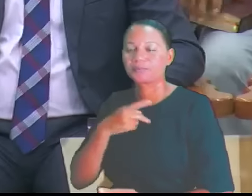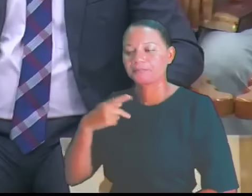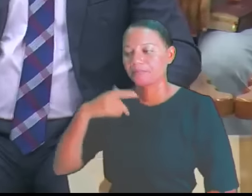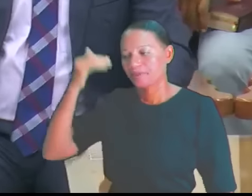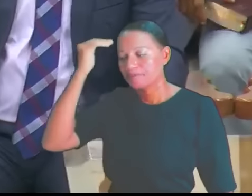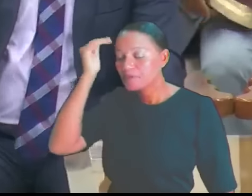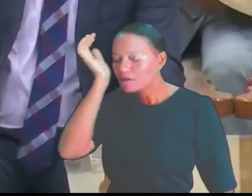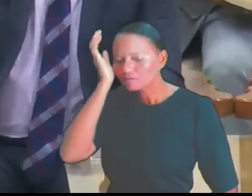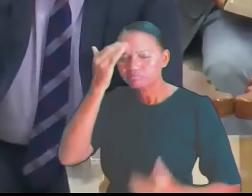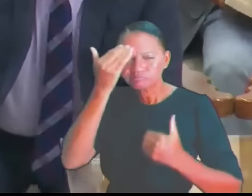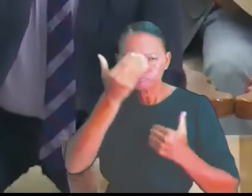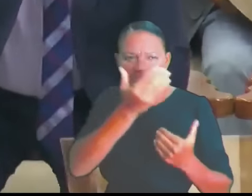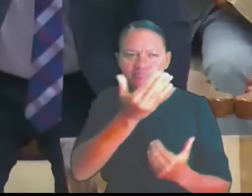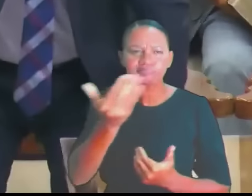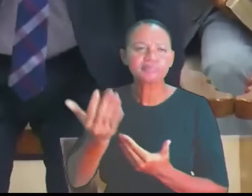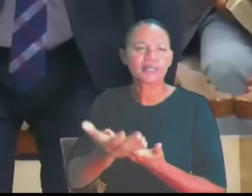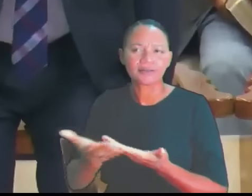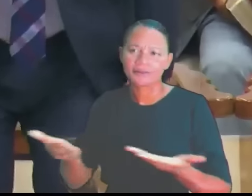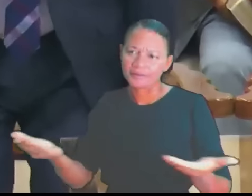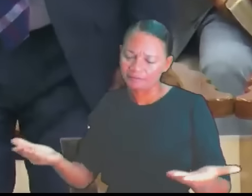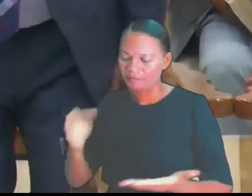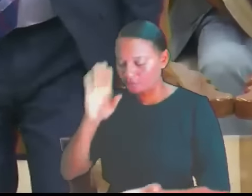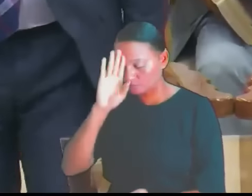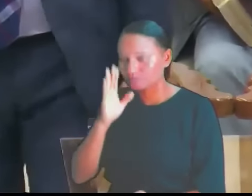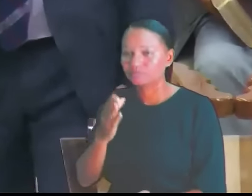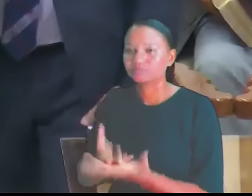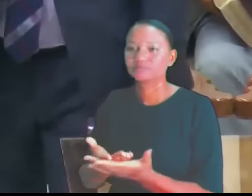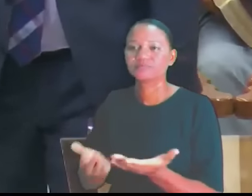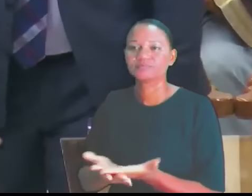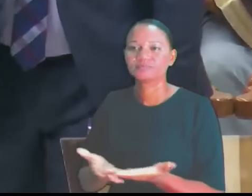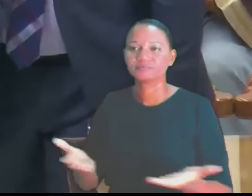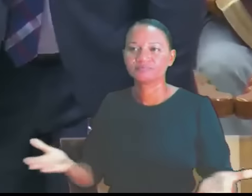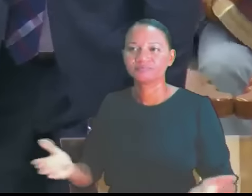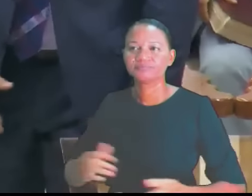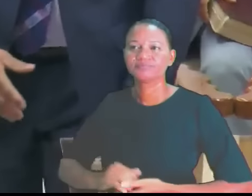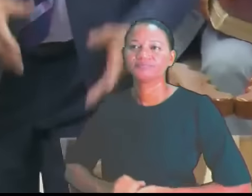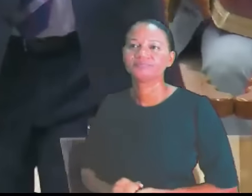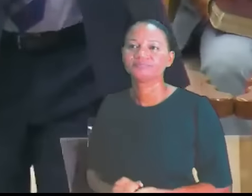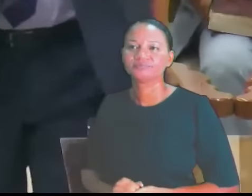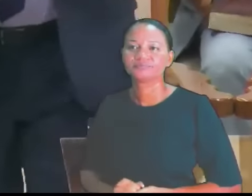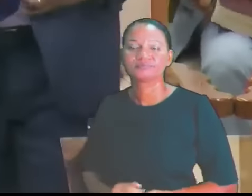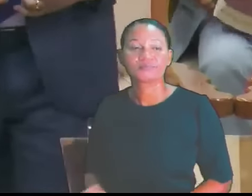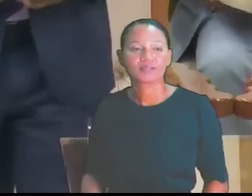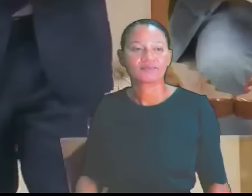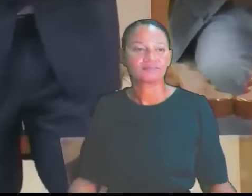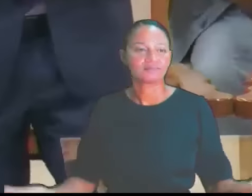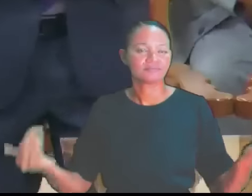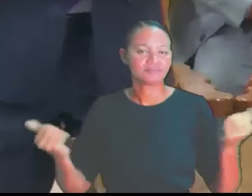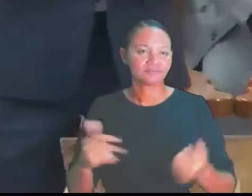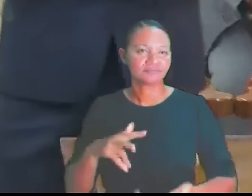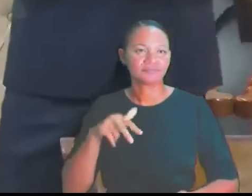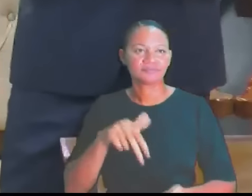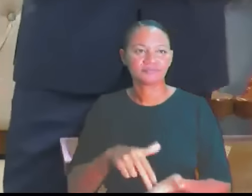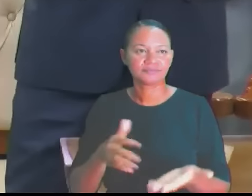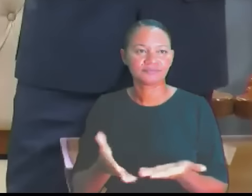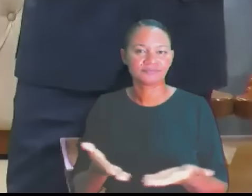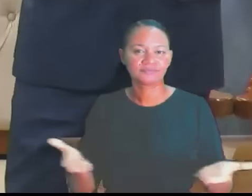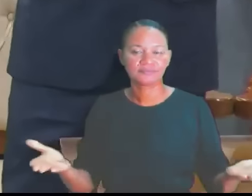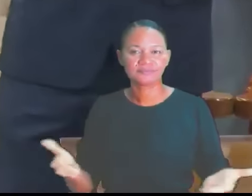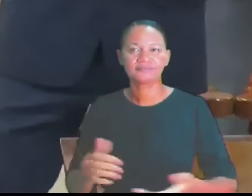muito obrigado pela confiança. Amém? Vamos estar em pé, irmãos. O pastor nos deu aqui